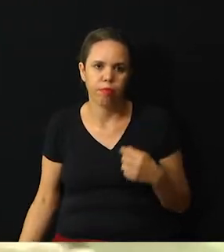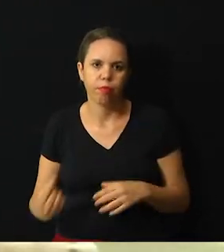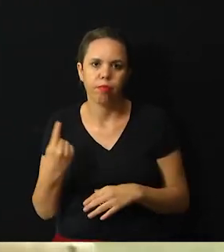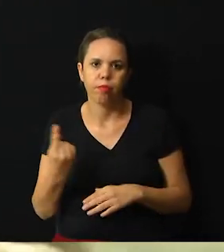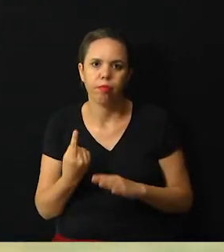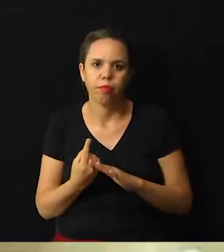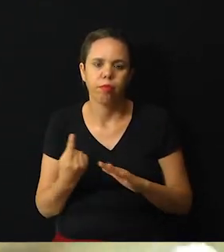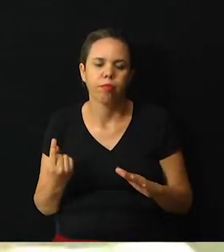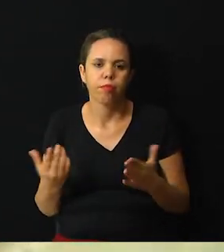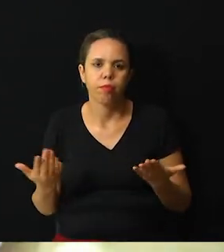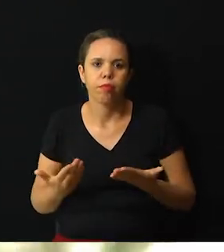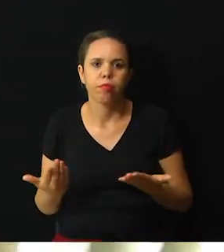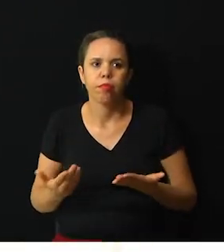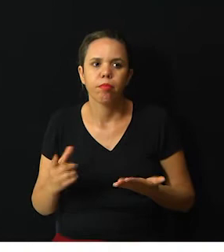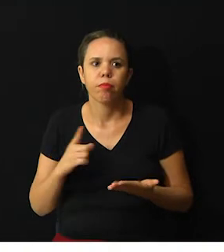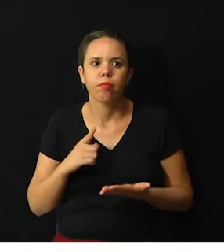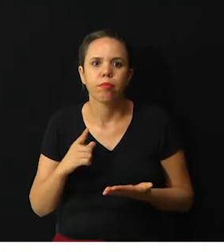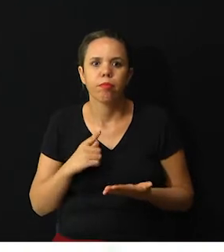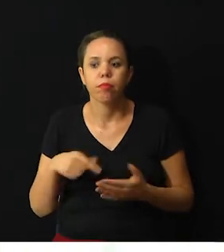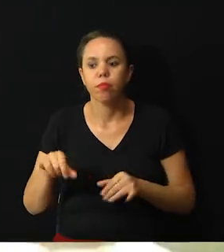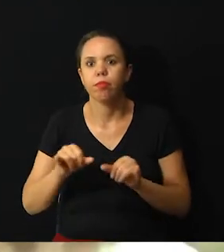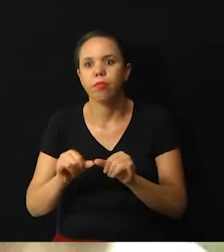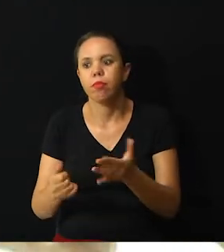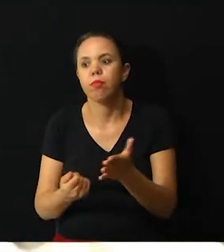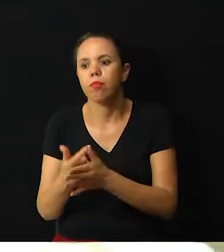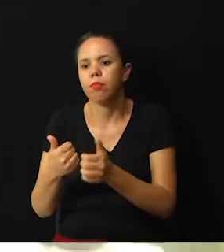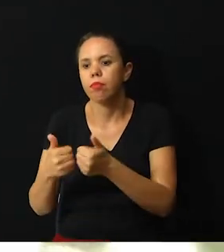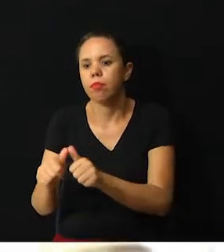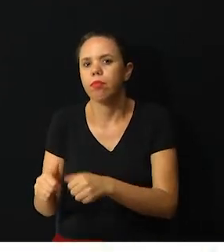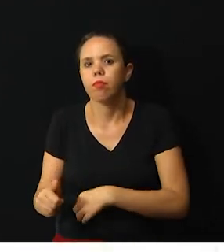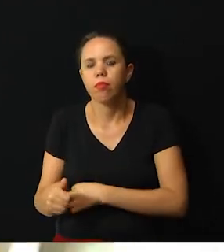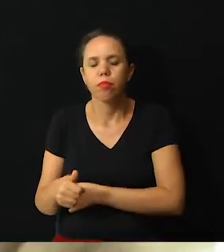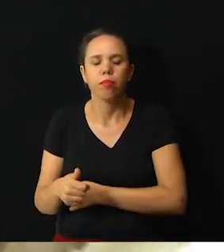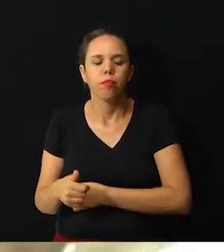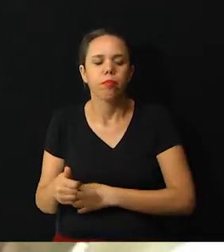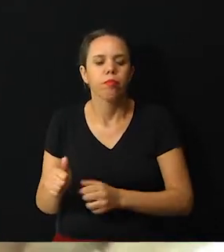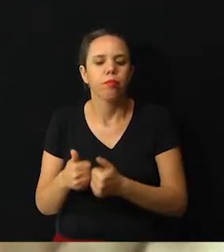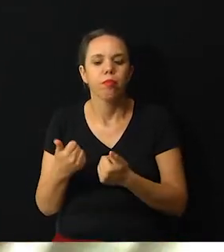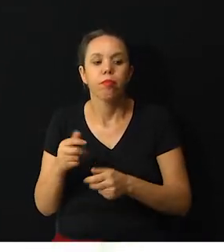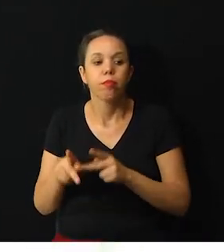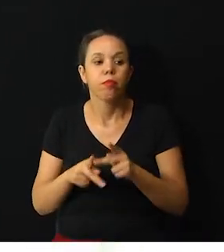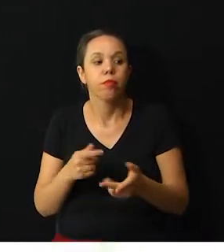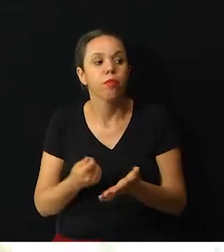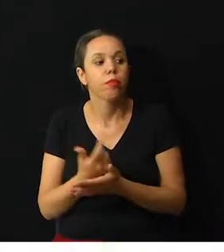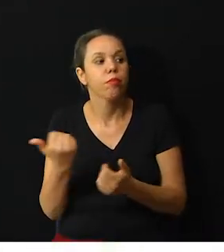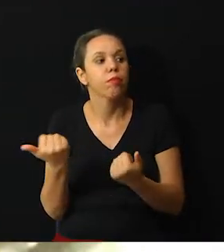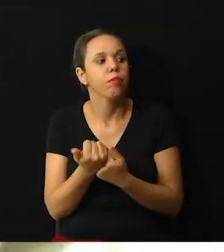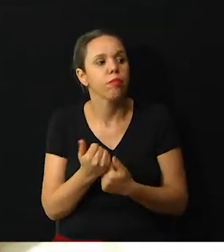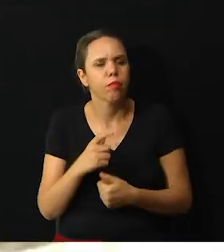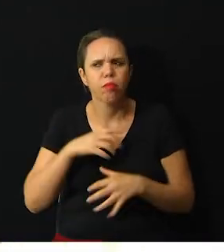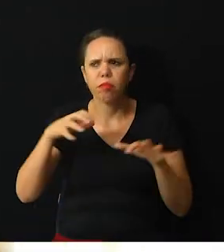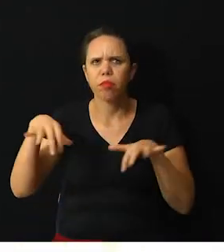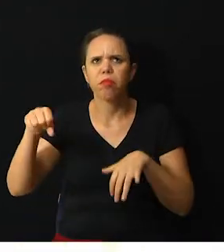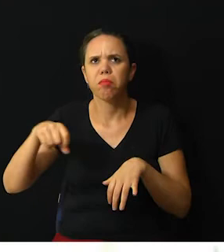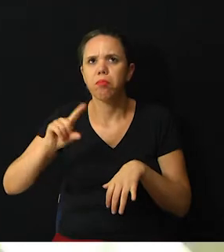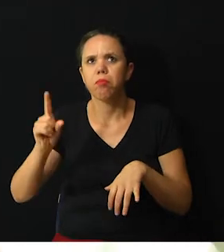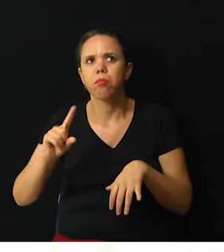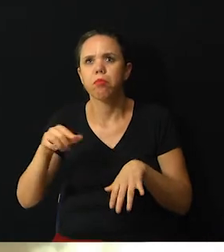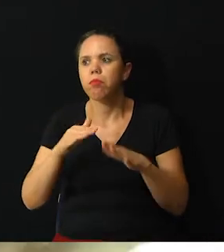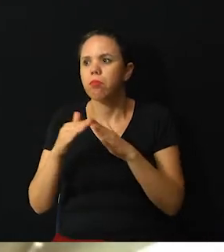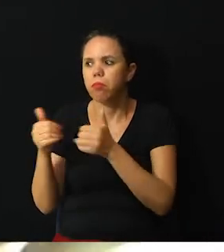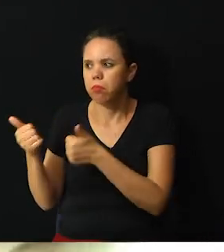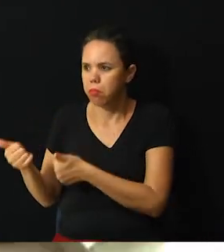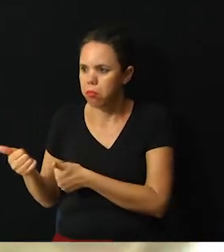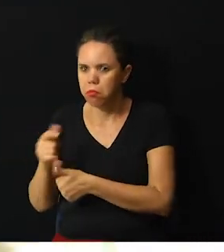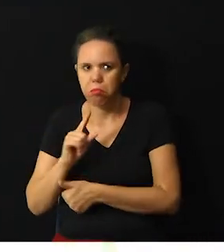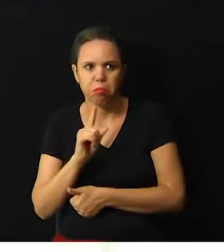do isolamento, agora o idoso não tem que ir nem no mercado comprar pão, né? Alguém compra para ele, então assim, se choveu, se não choveu, se a